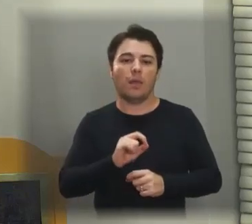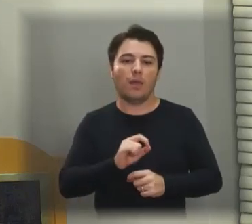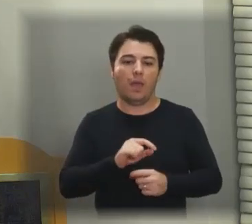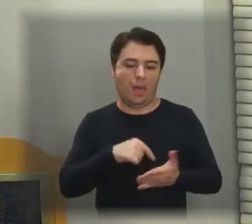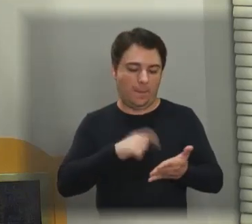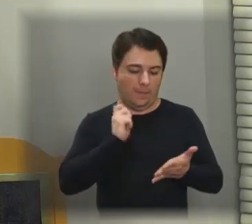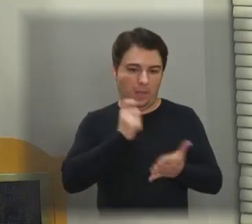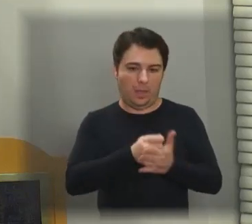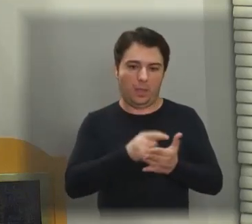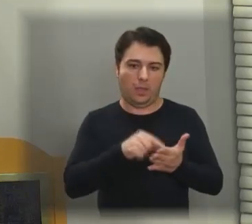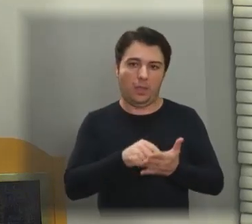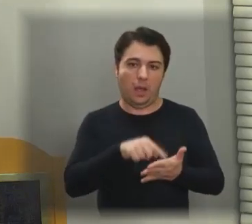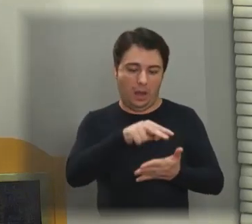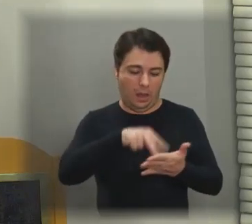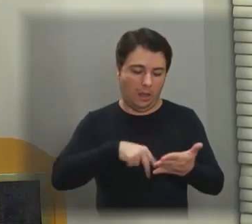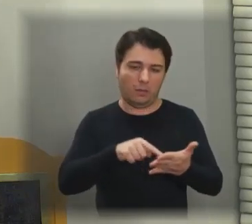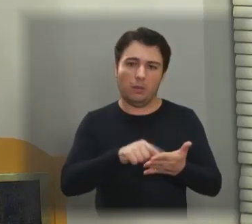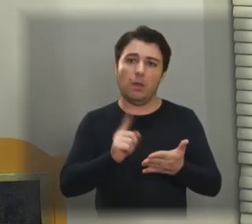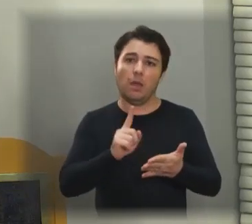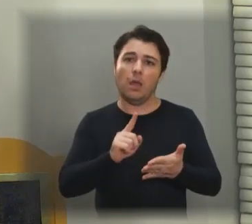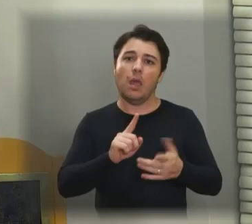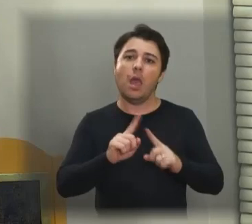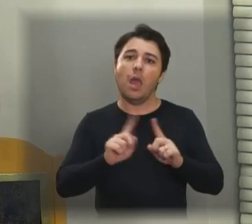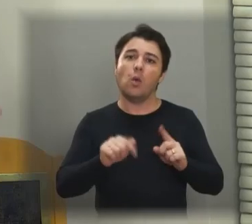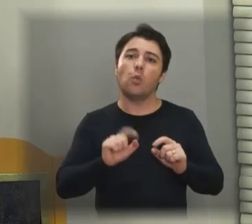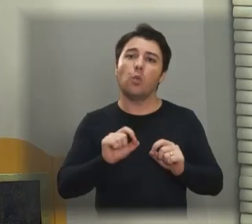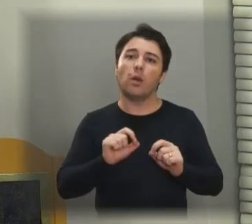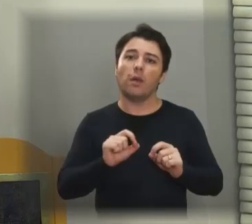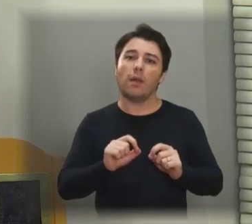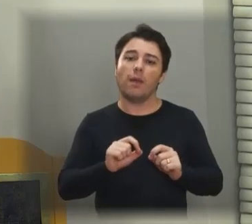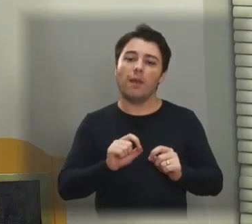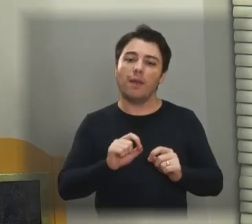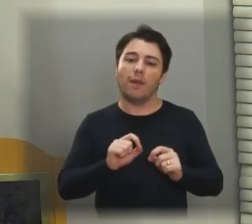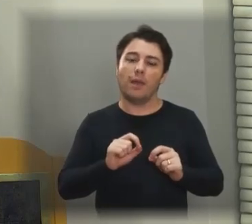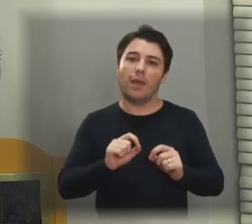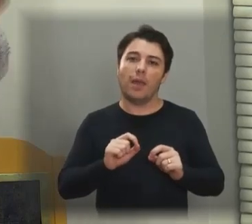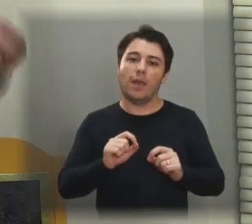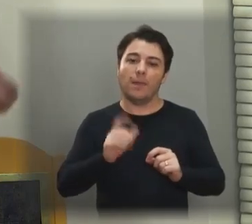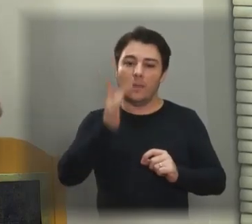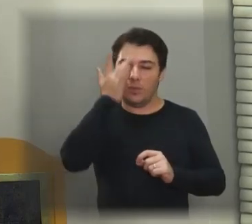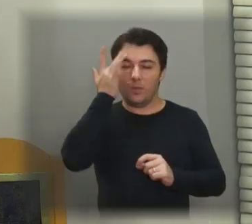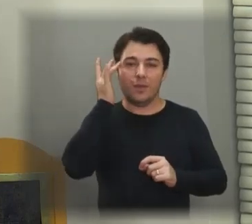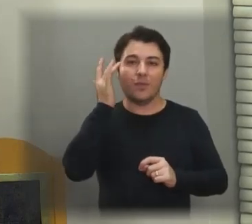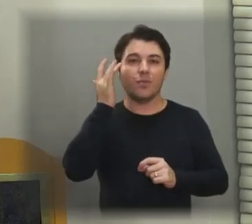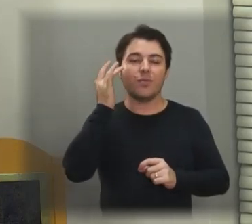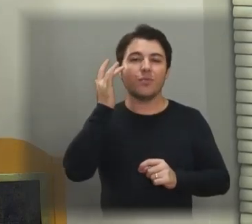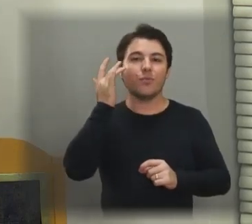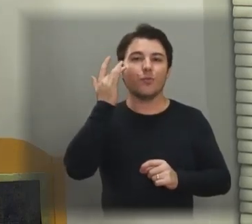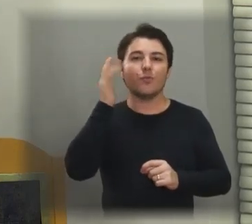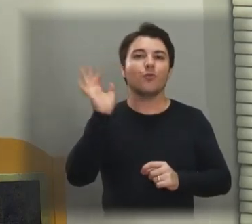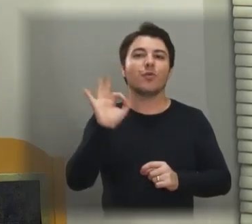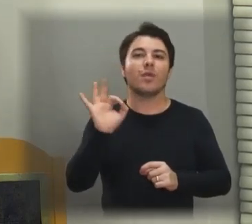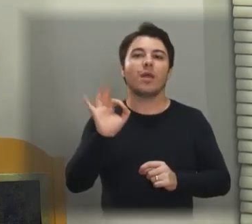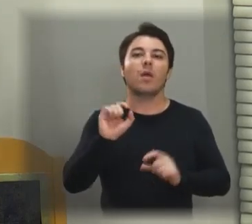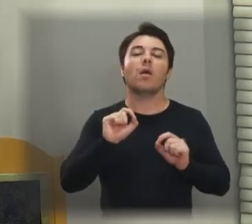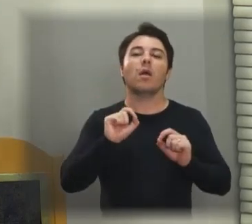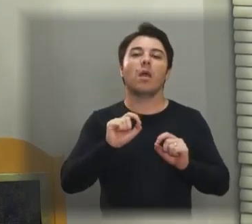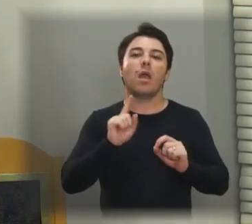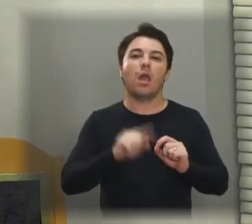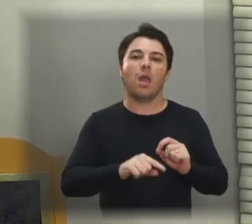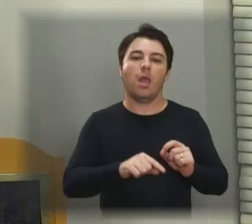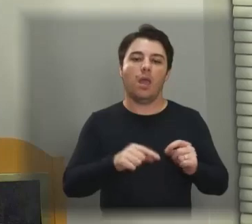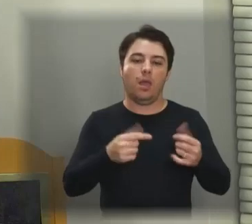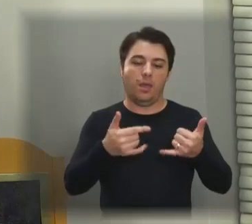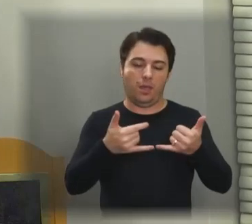e aí não Lia com devida atenção é um desligamento programado e aí acontece de não não entender que ali naquele momento aconselhamento programado